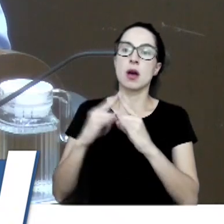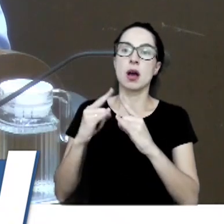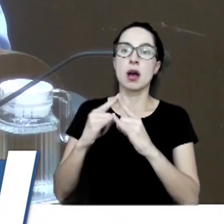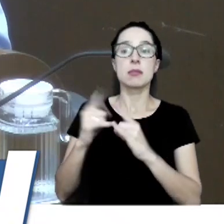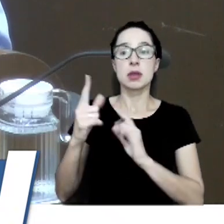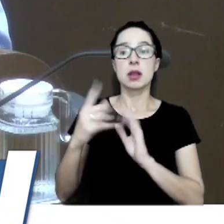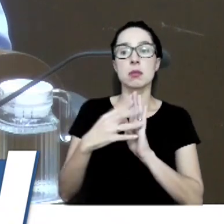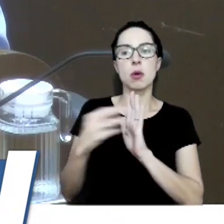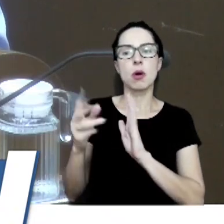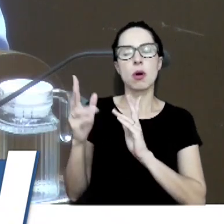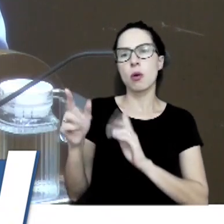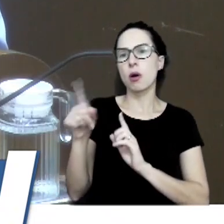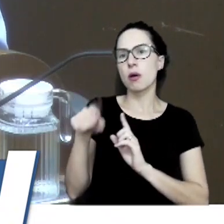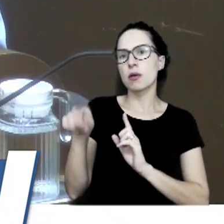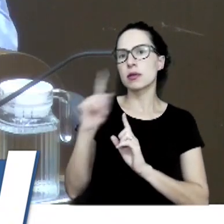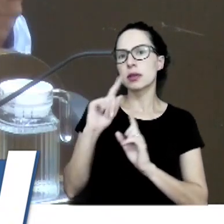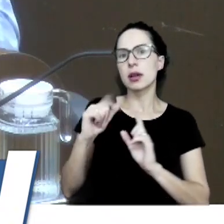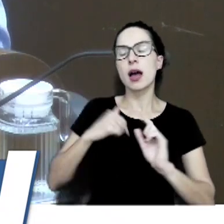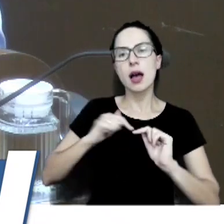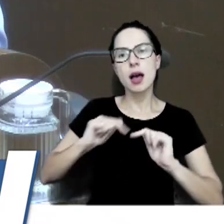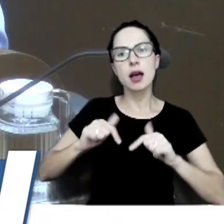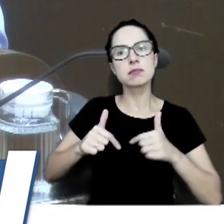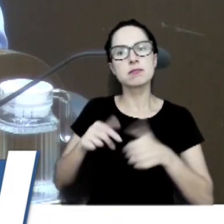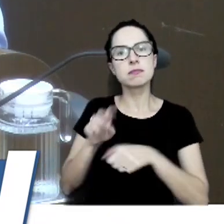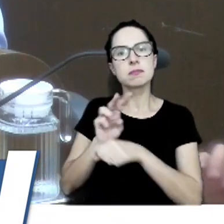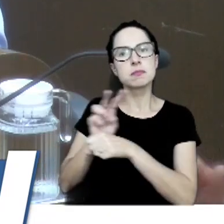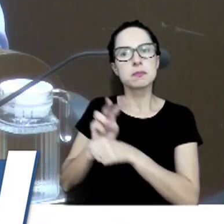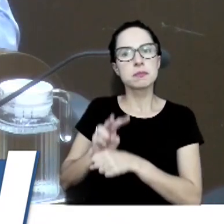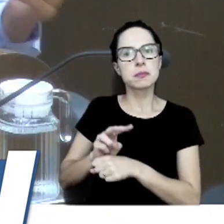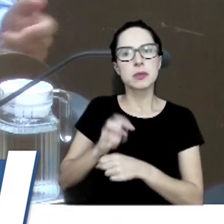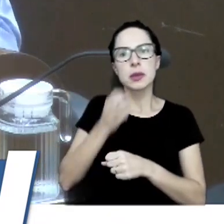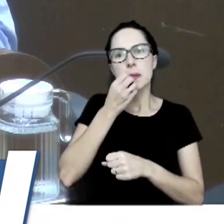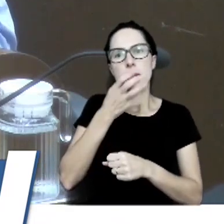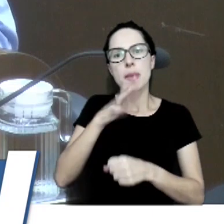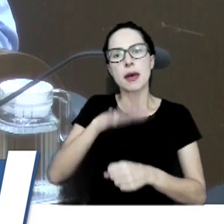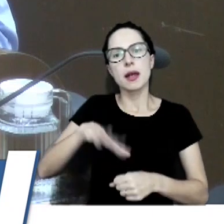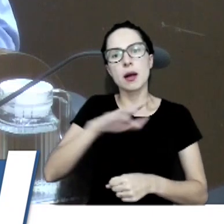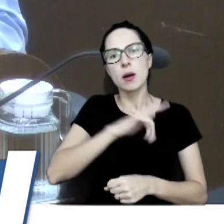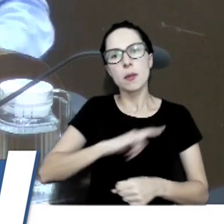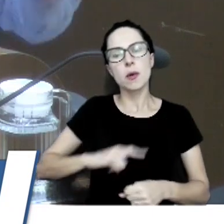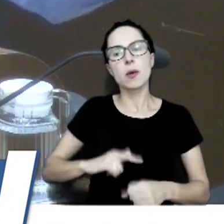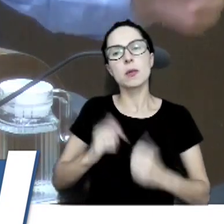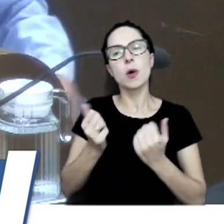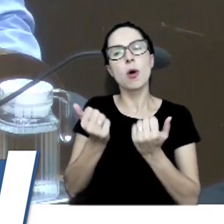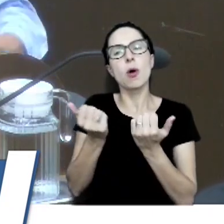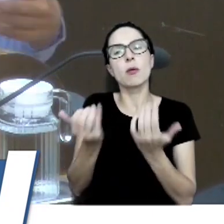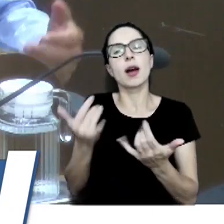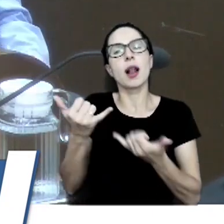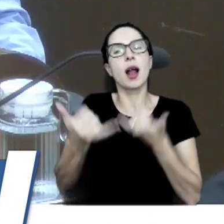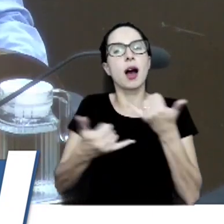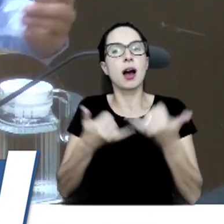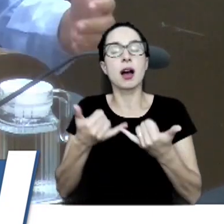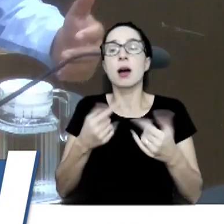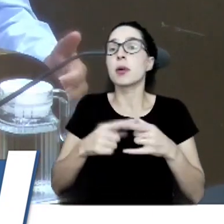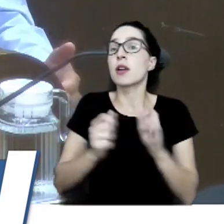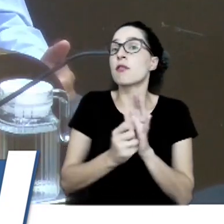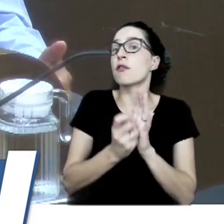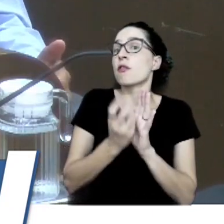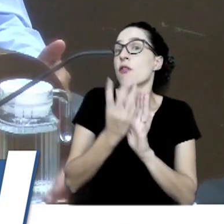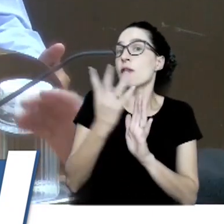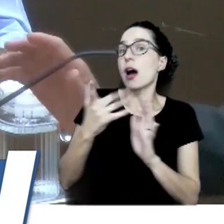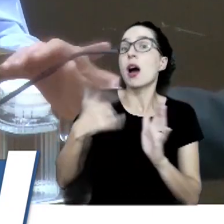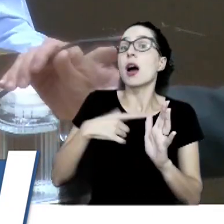ter mais 20 anos, mais 30, que a gente sabe que ia ter o cuidado devido e necessário. Infelizmente, às vezes nem